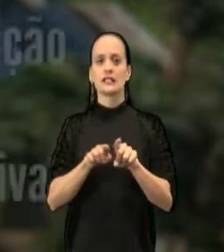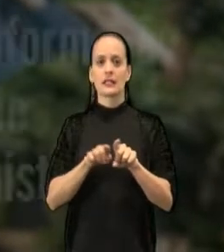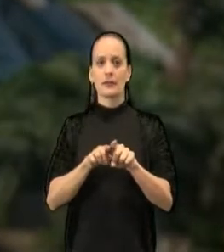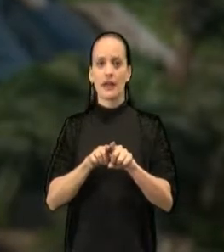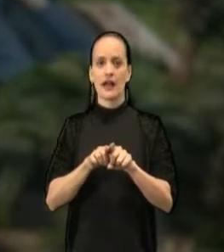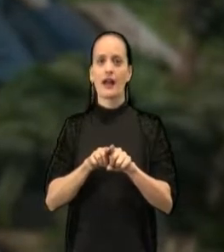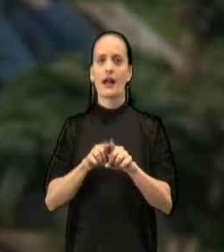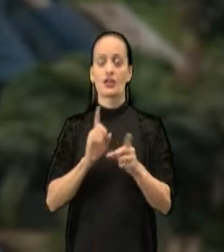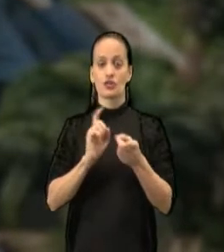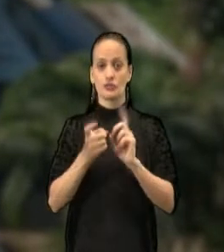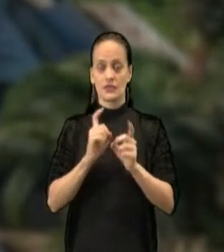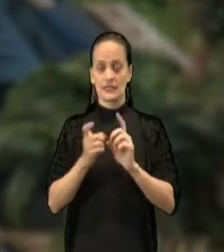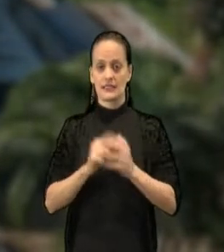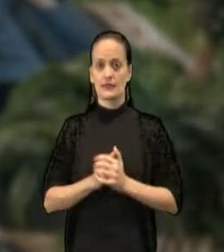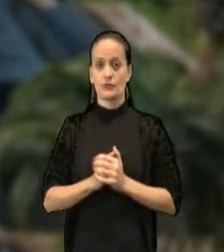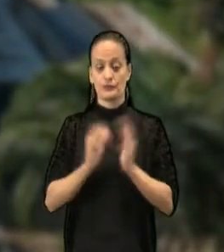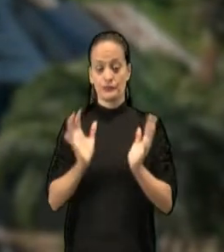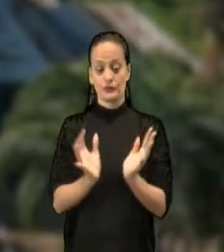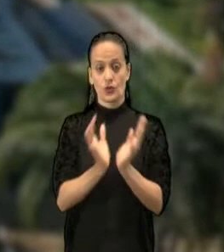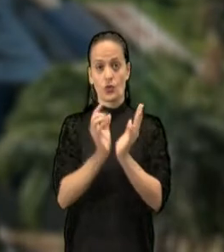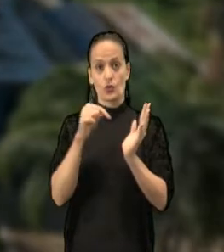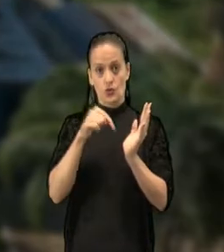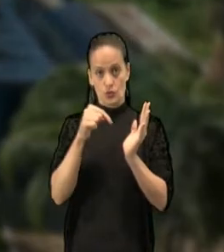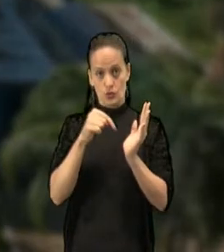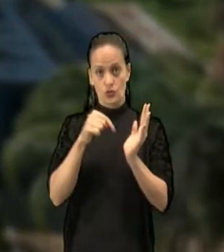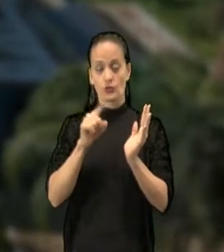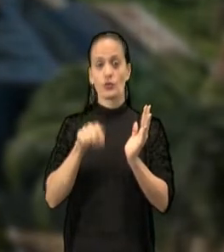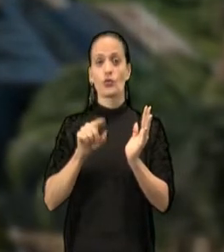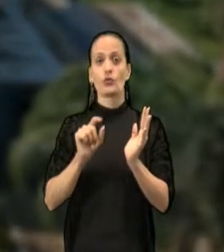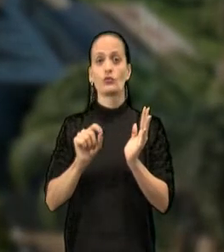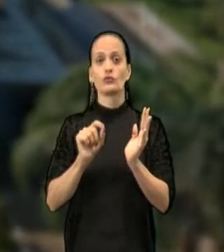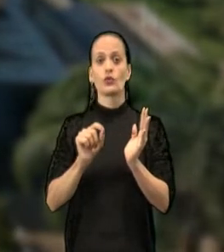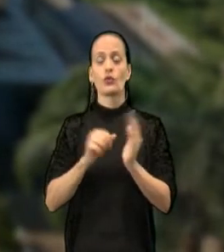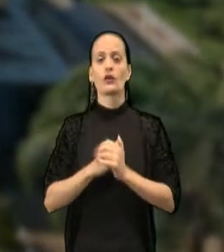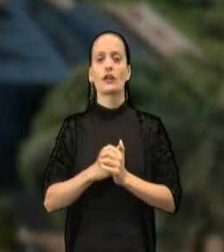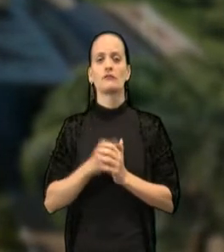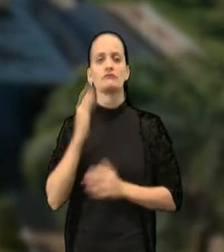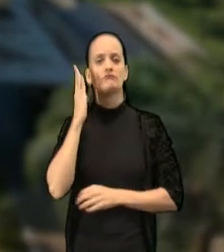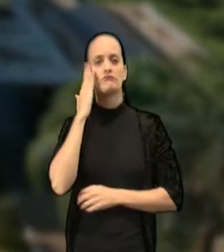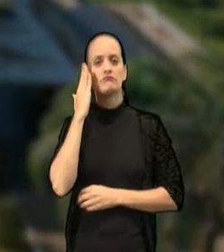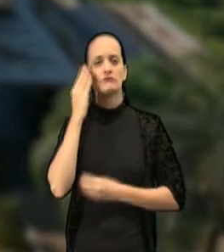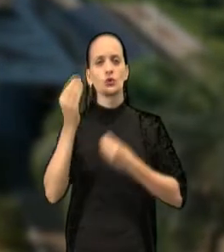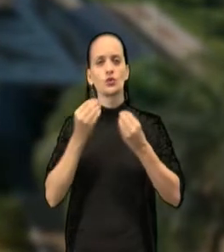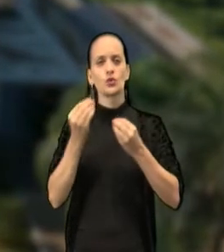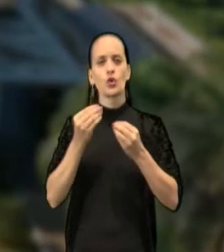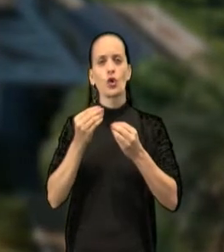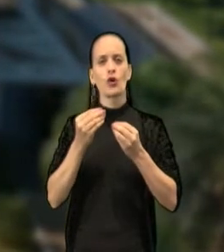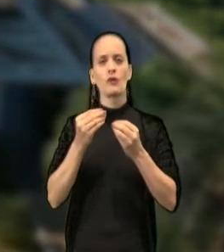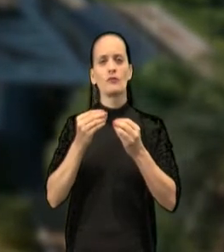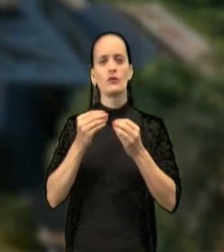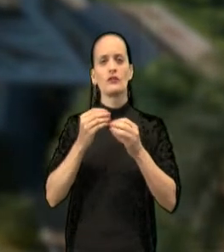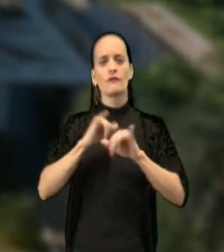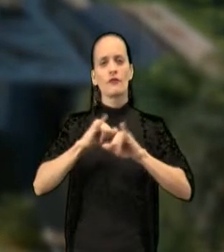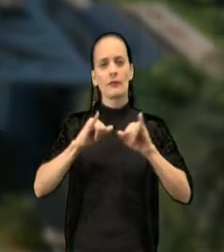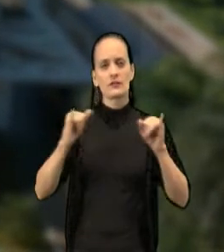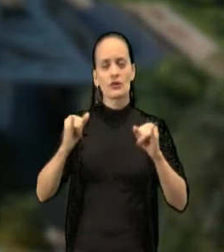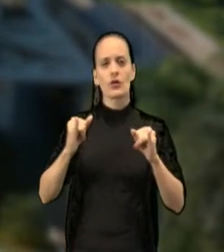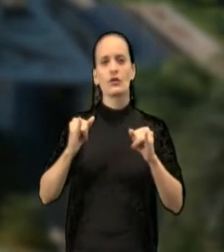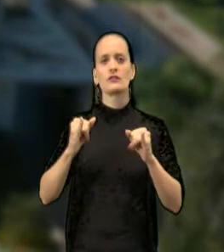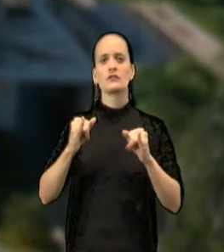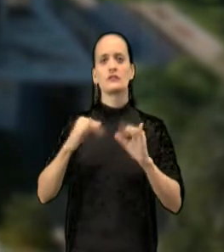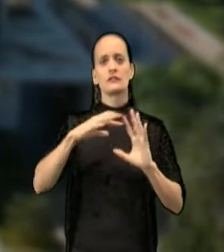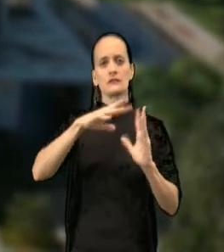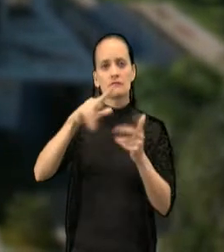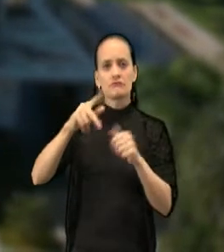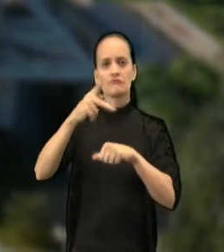Administrativa. Essa comissão tem analisado as determinações e orientações das autoridades de nosso